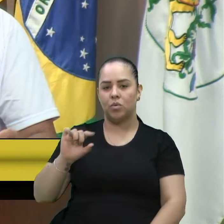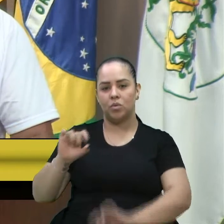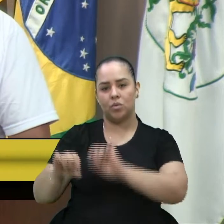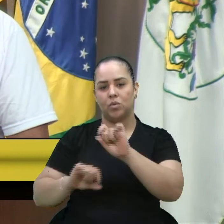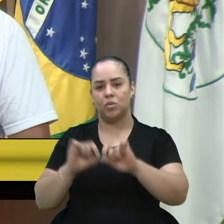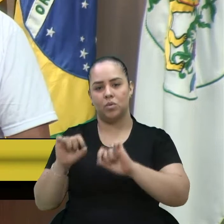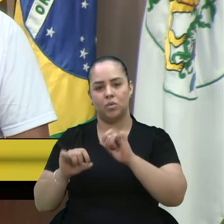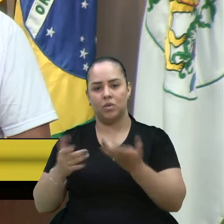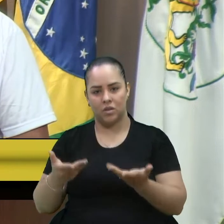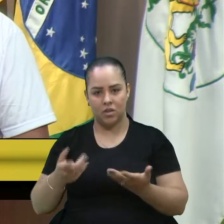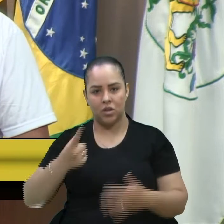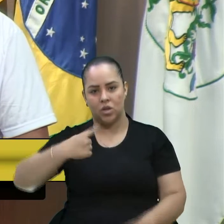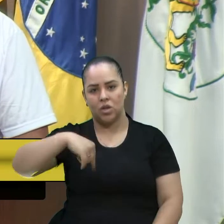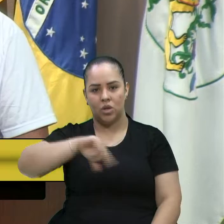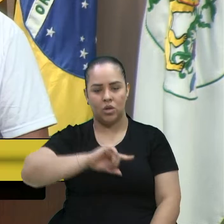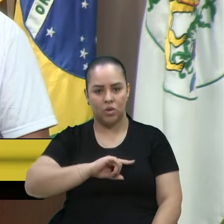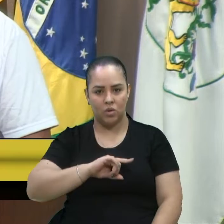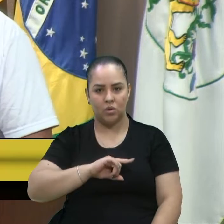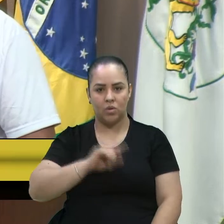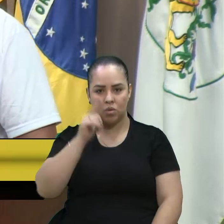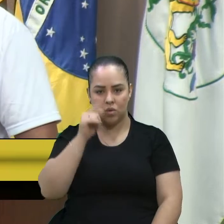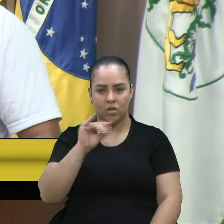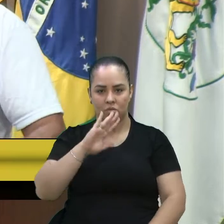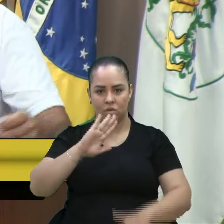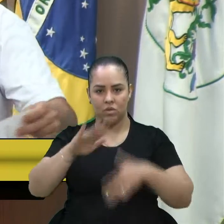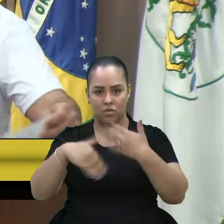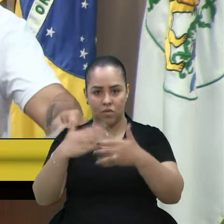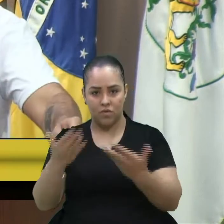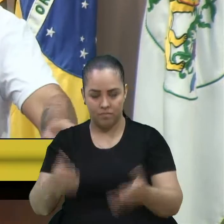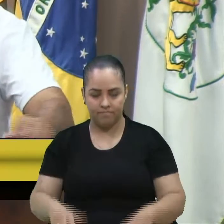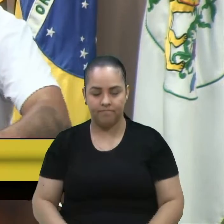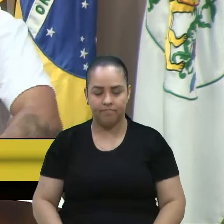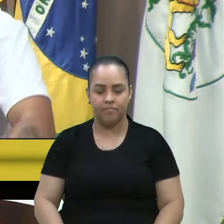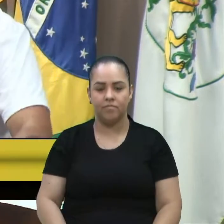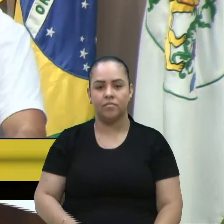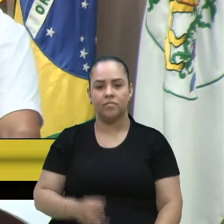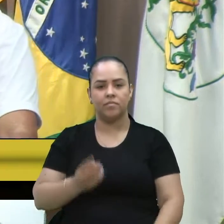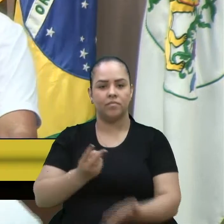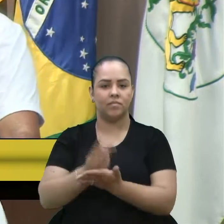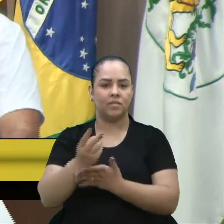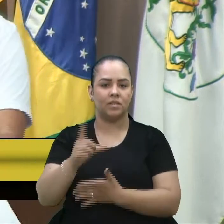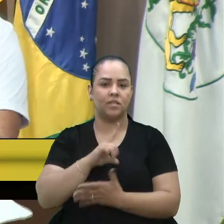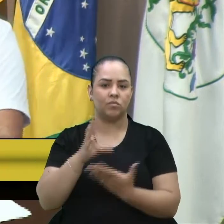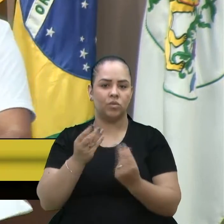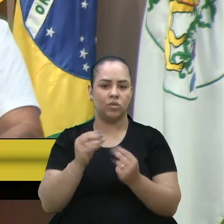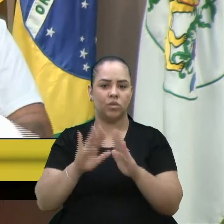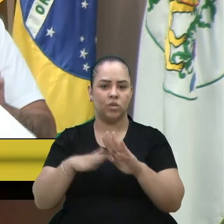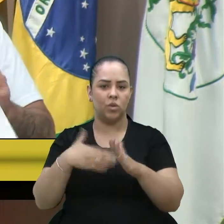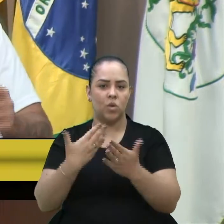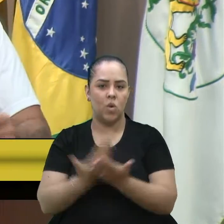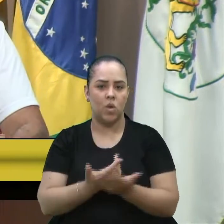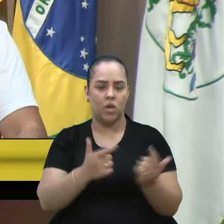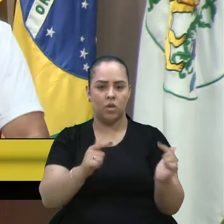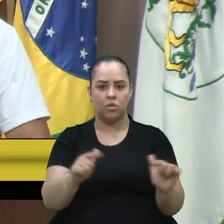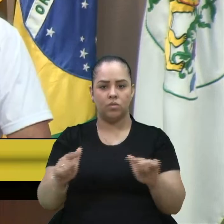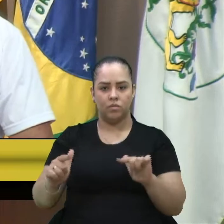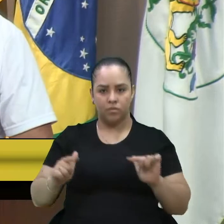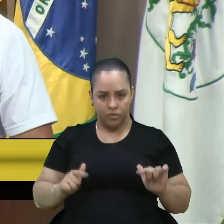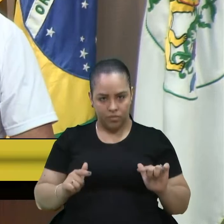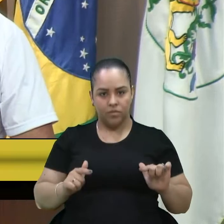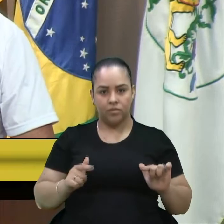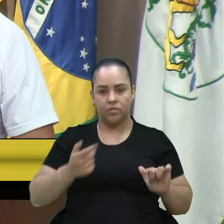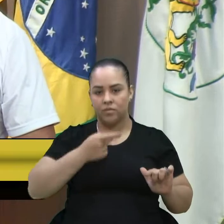daquilo que a gente construiu. Estive em muitas escolas, em muitos lugares falando